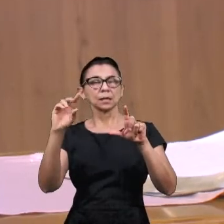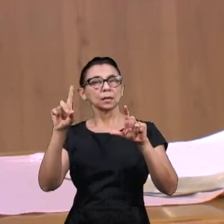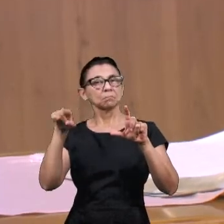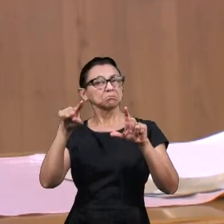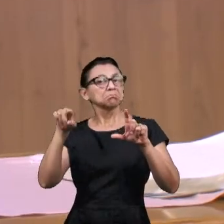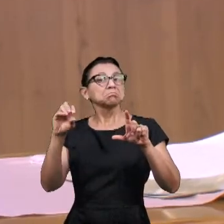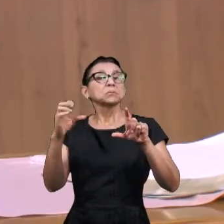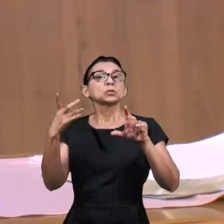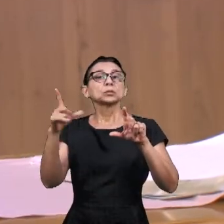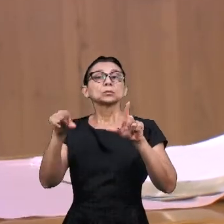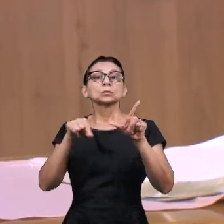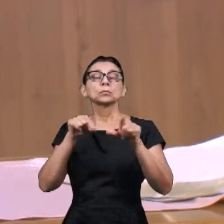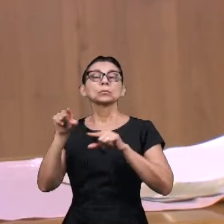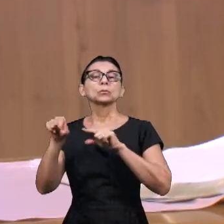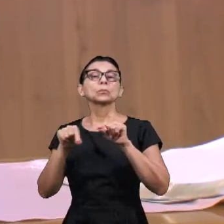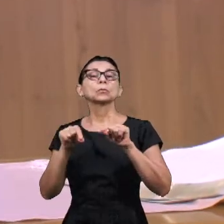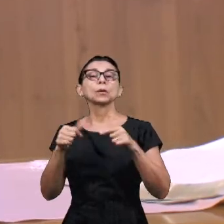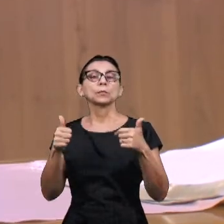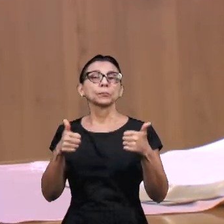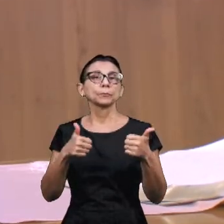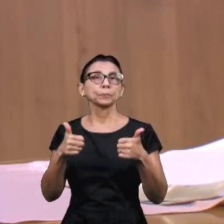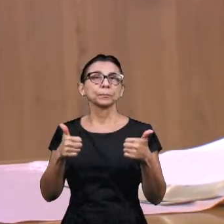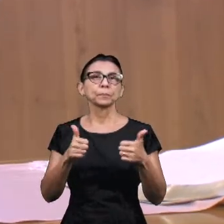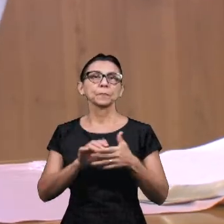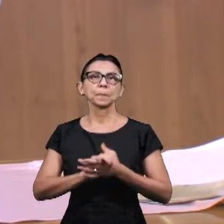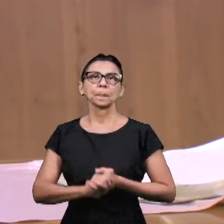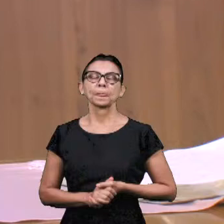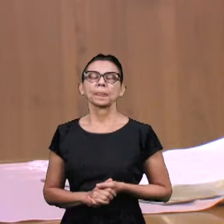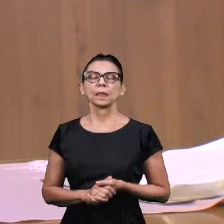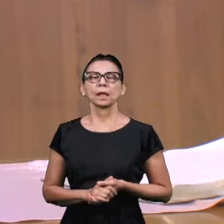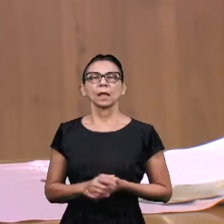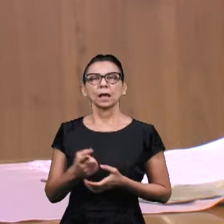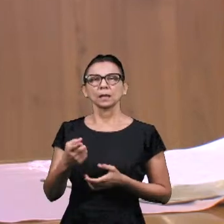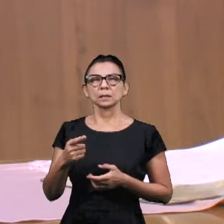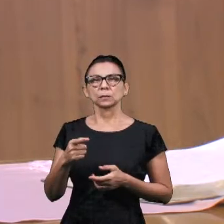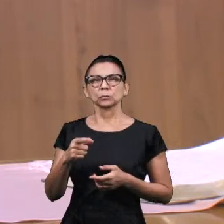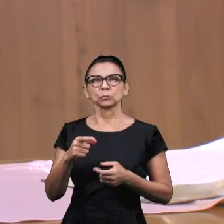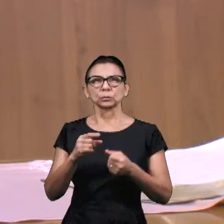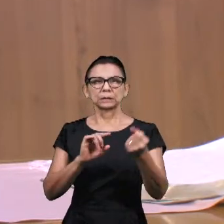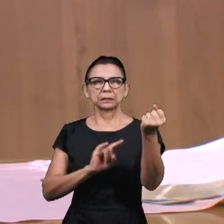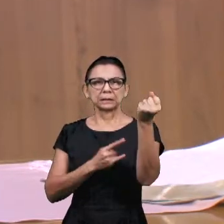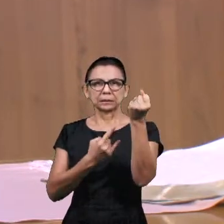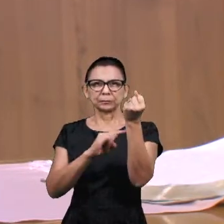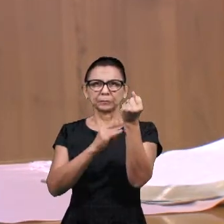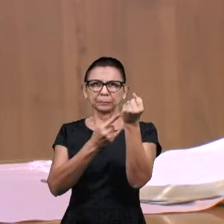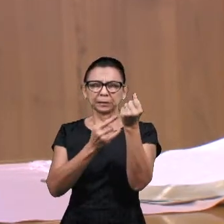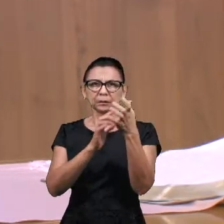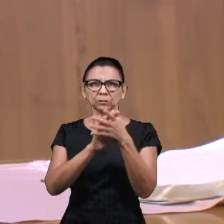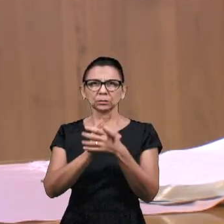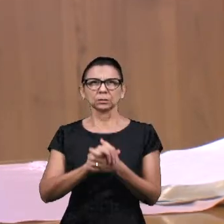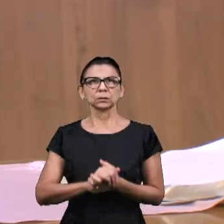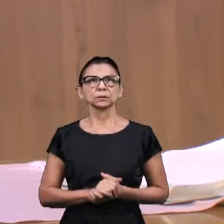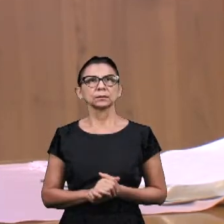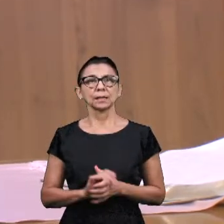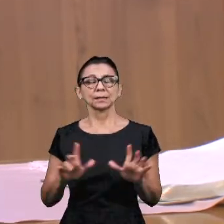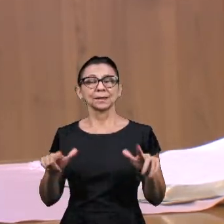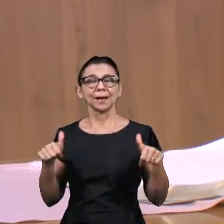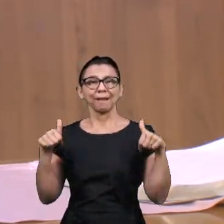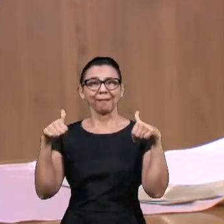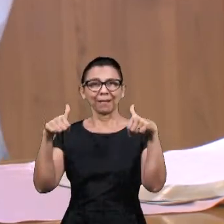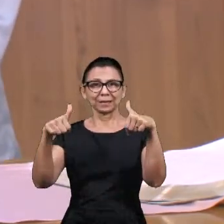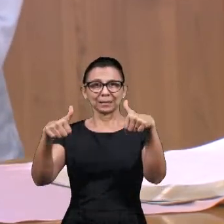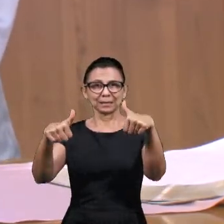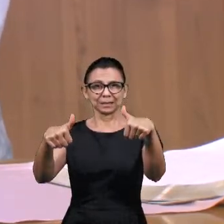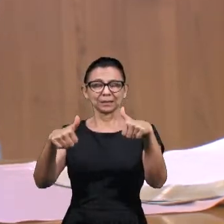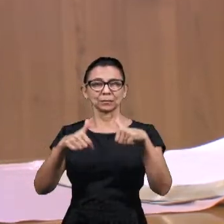aqui, profeticamente, a aplicação profética dos espinhos, ela é uma oposição à sã doutrina, mas essa ação da oposição